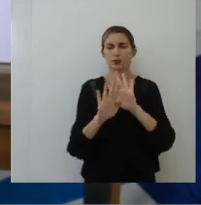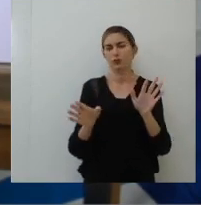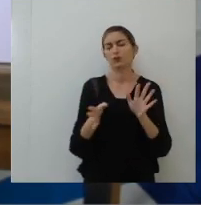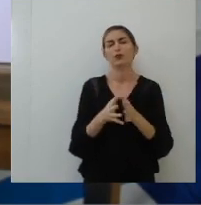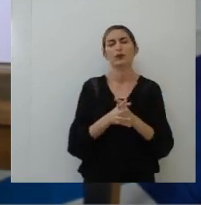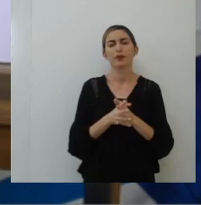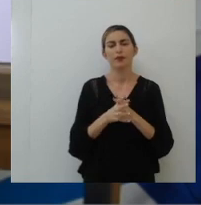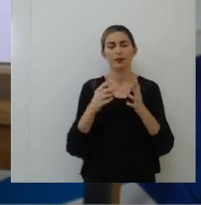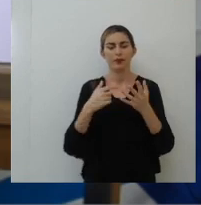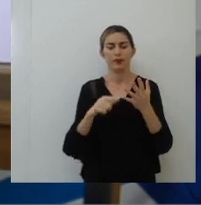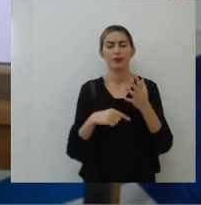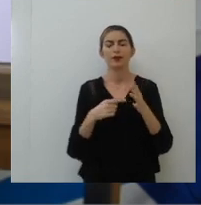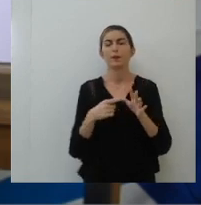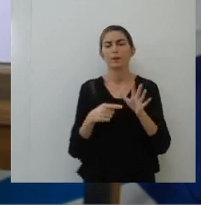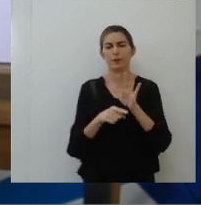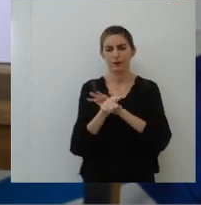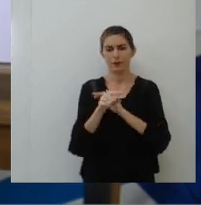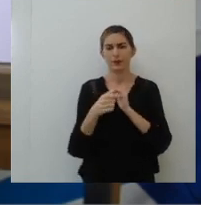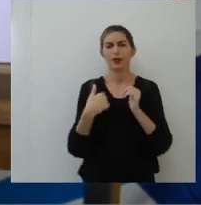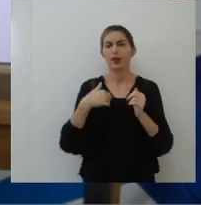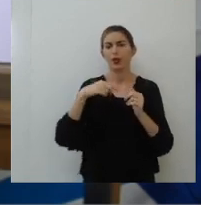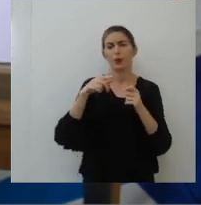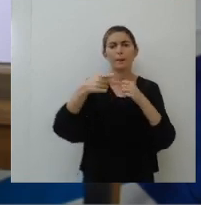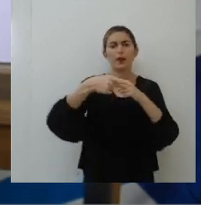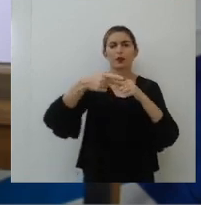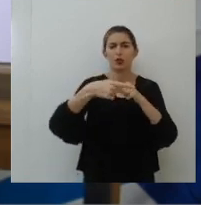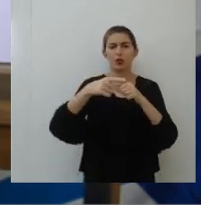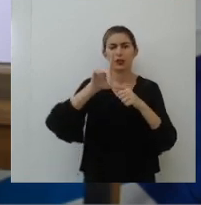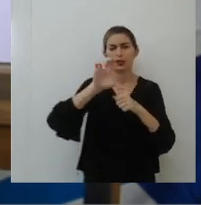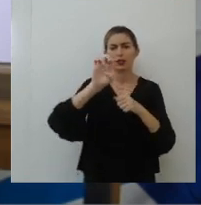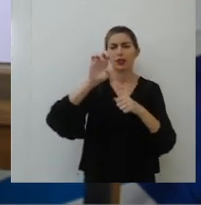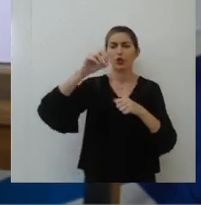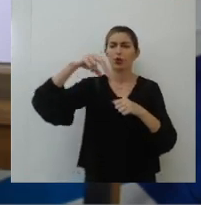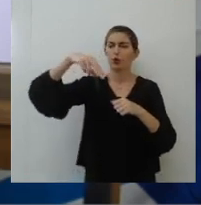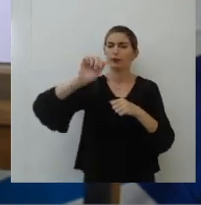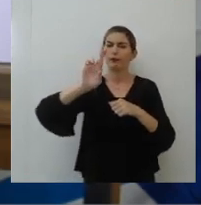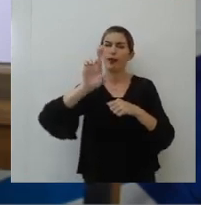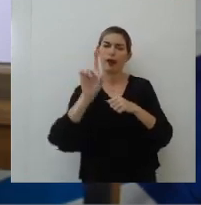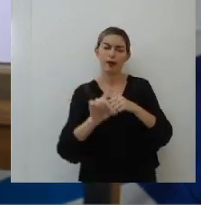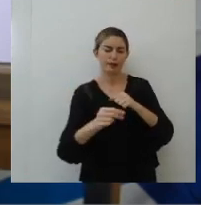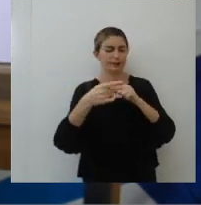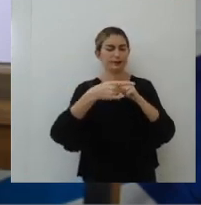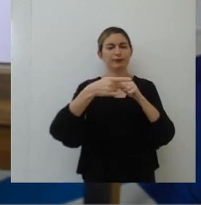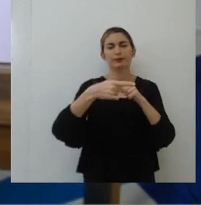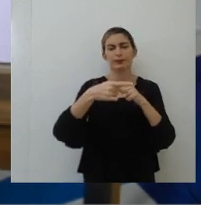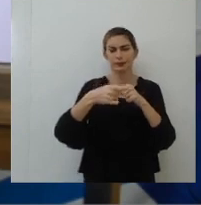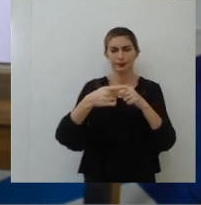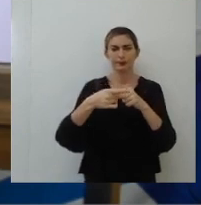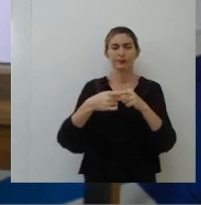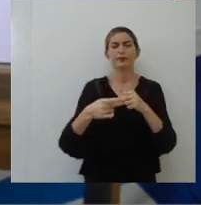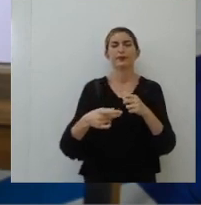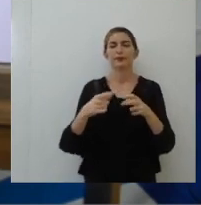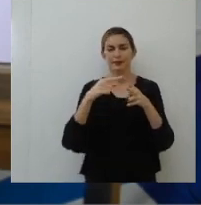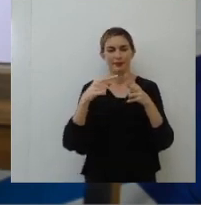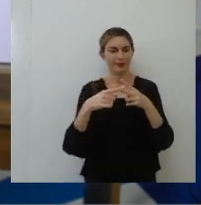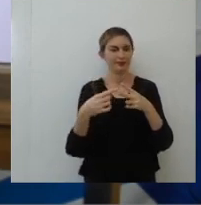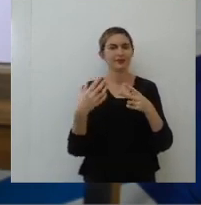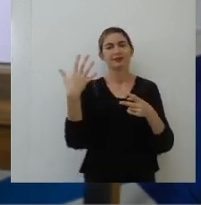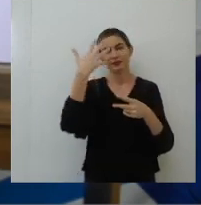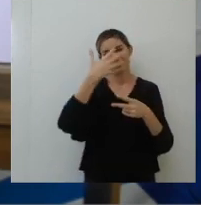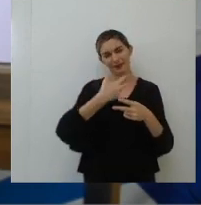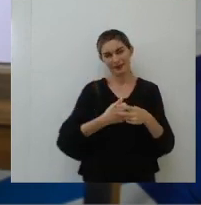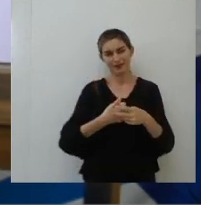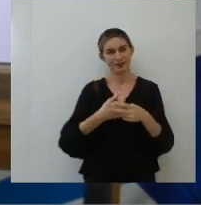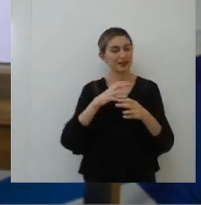Olá, sou Leonardo de Petrolina, adoro Juazeiro, Petrolina, todas as duas, eu acho uma coisa linda,